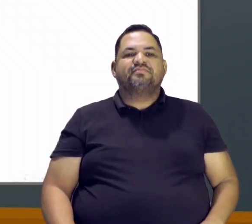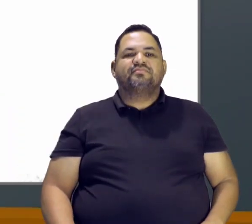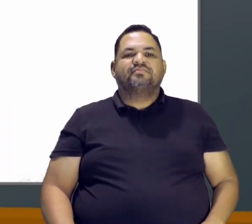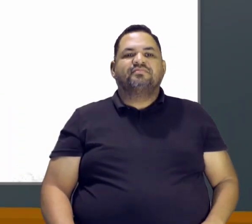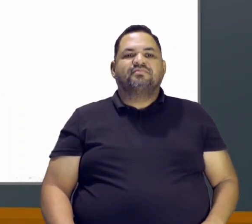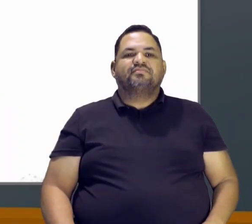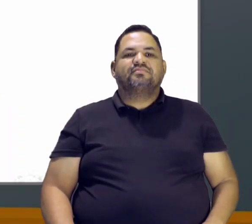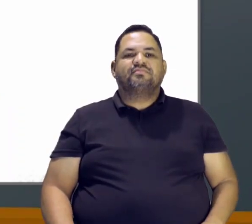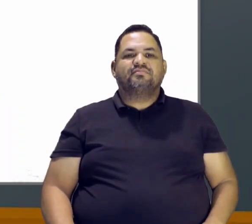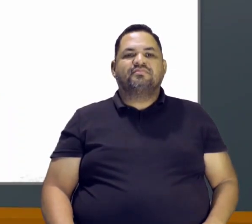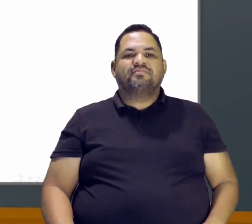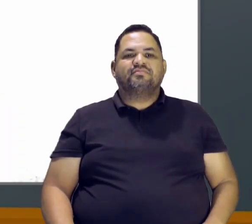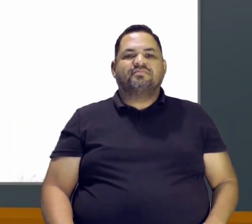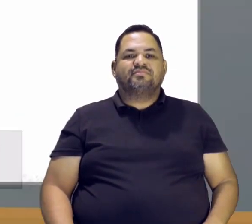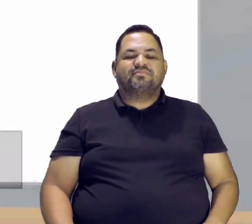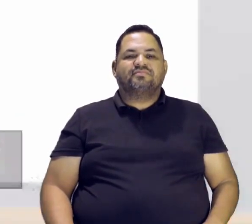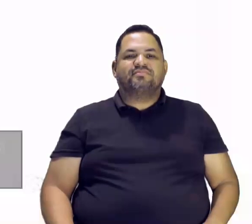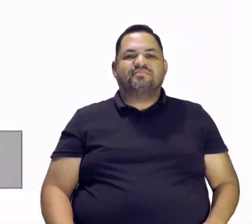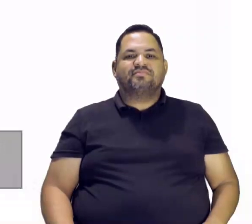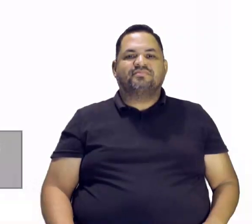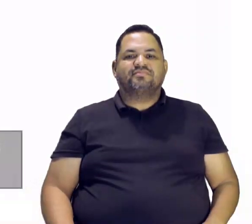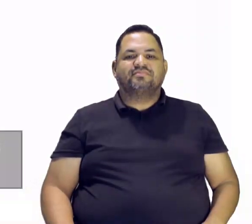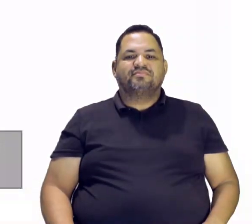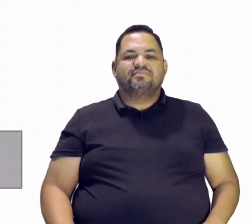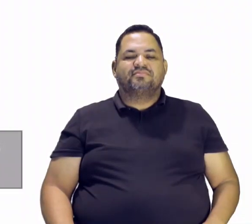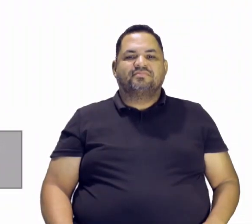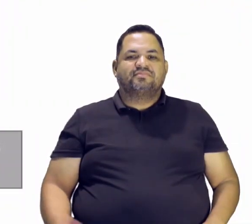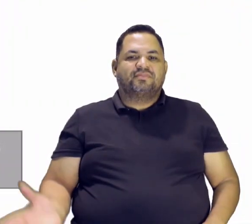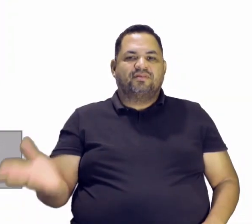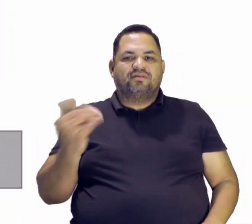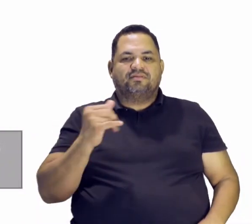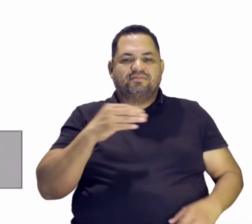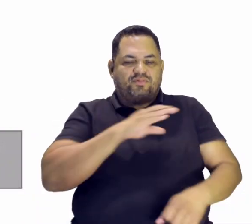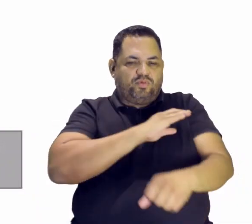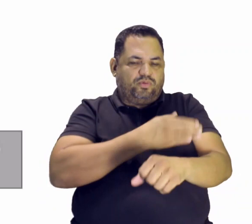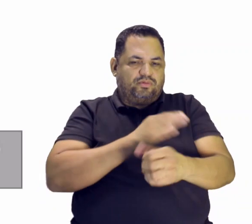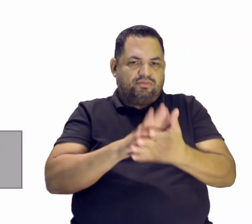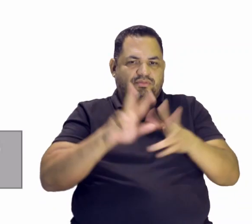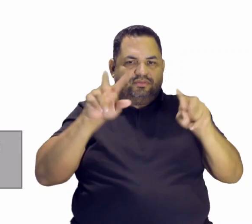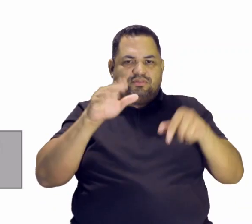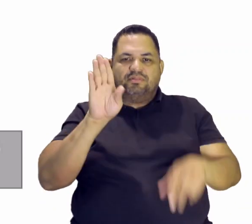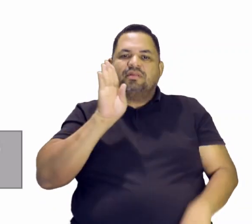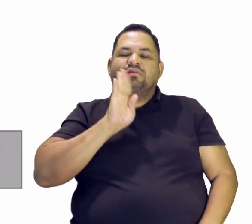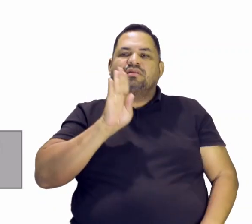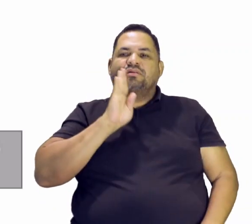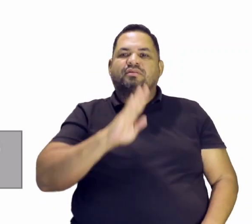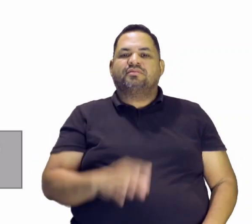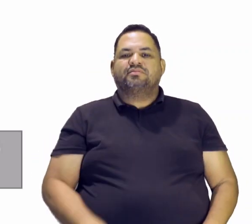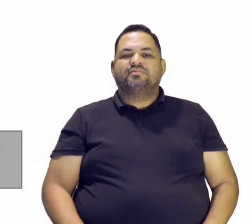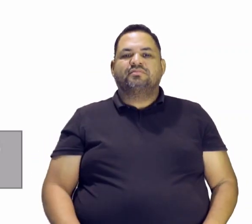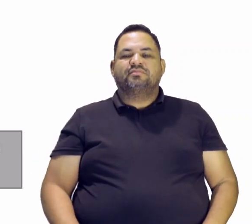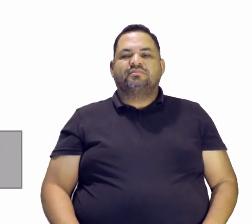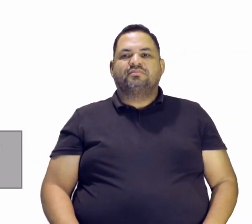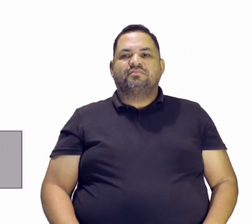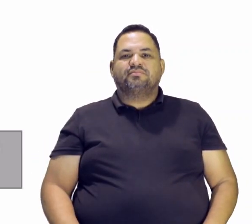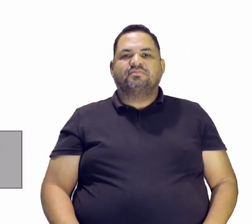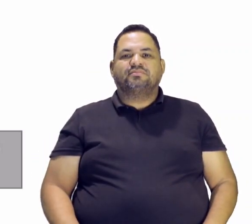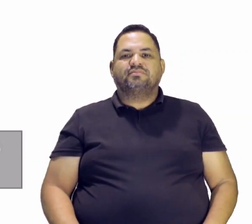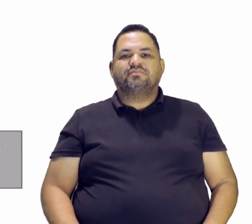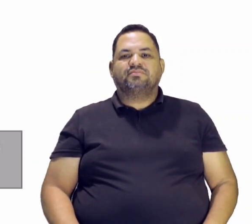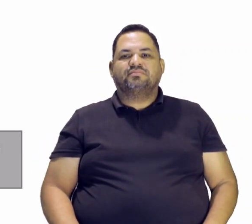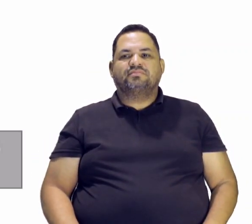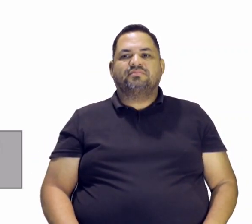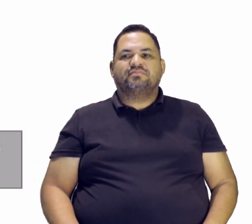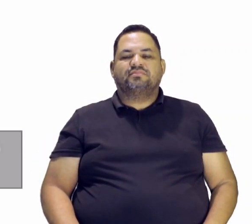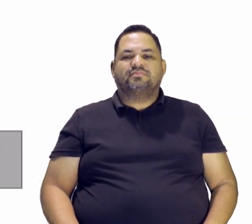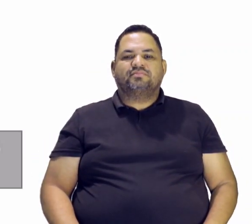tá bom? E bora ver mais um pouquinho aí sobre esses músculos, que é uma temática muito bacana. Então, nós temos aqui o quê?